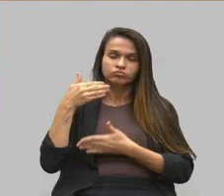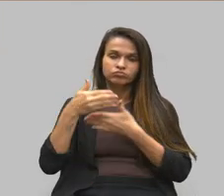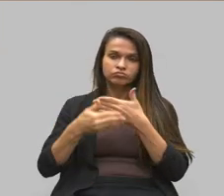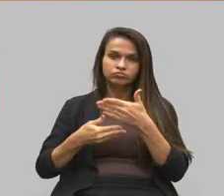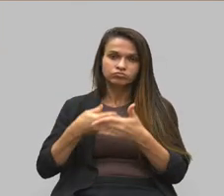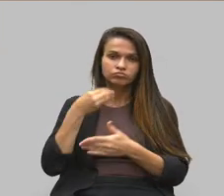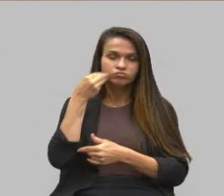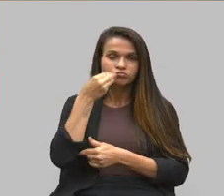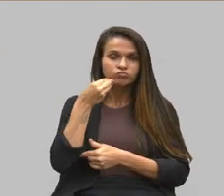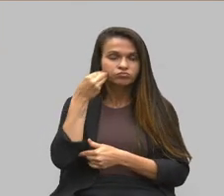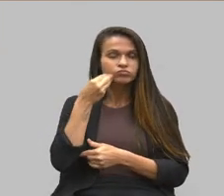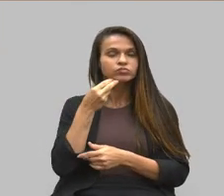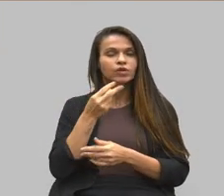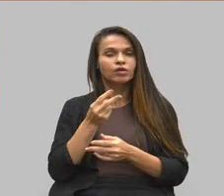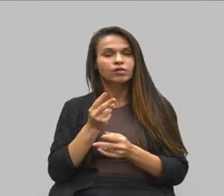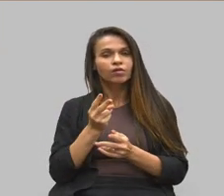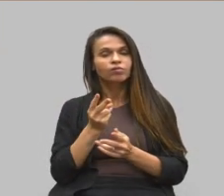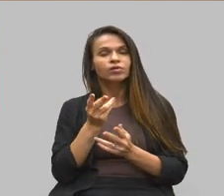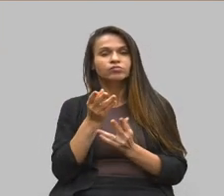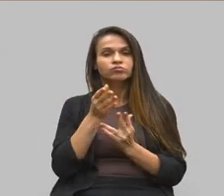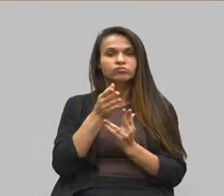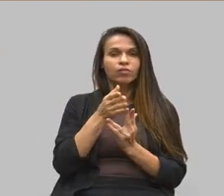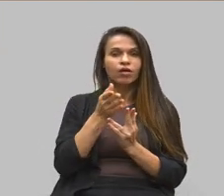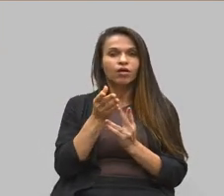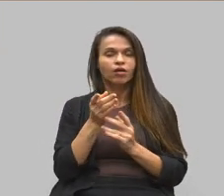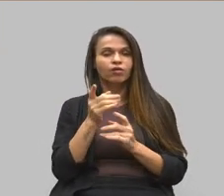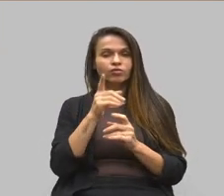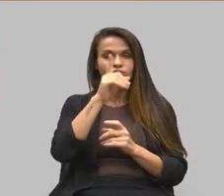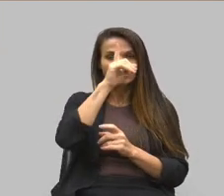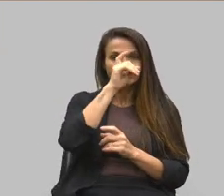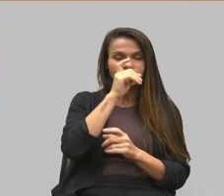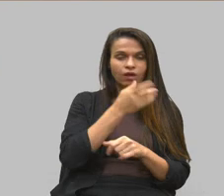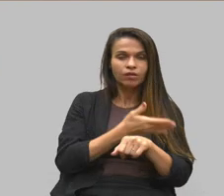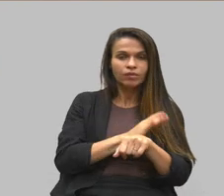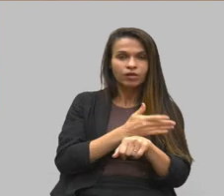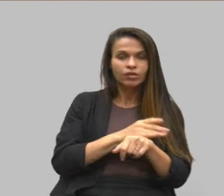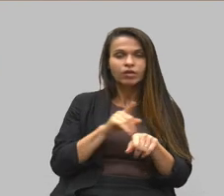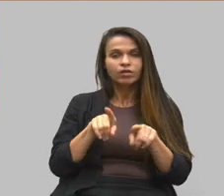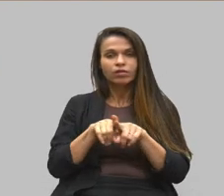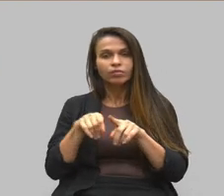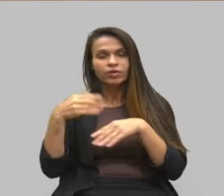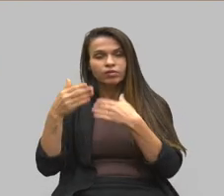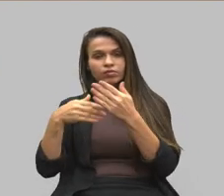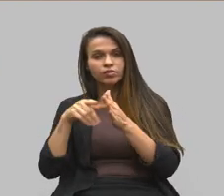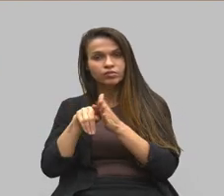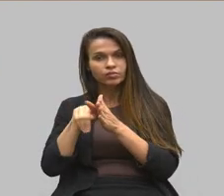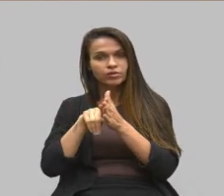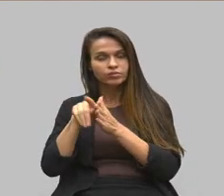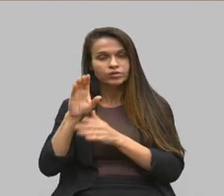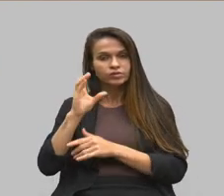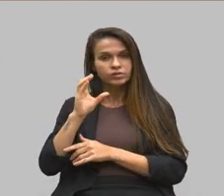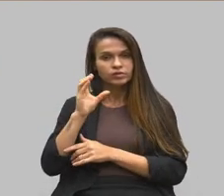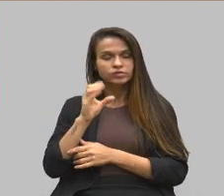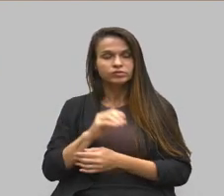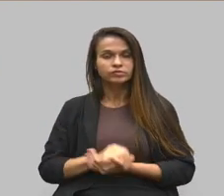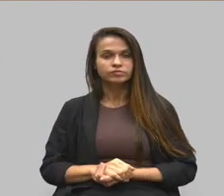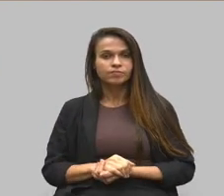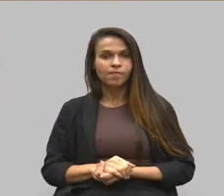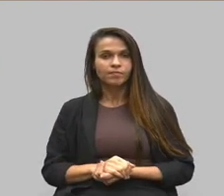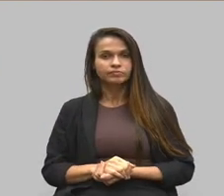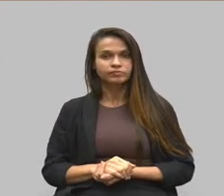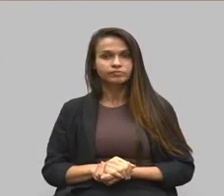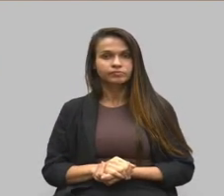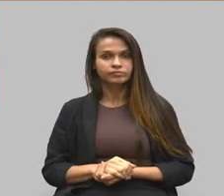sempre entre o meio da Clínica prática Clínica e também desenvolvimento de pesquisas científicas ao longo então